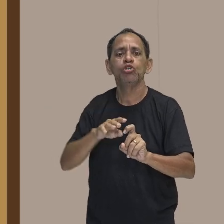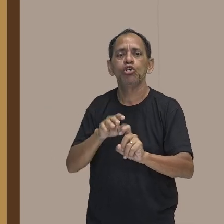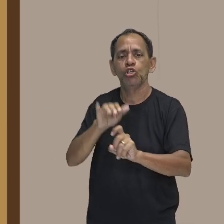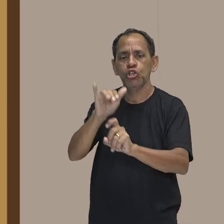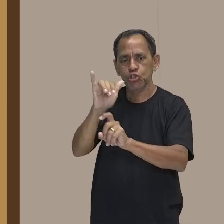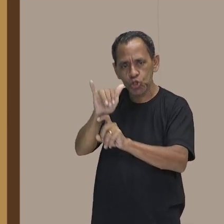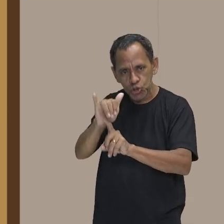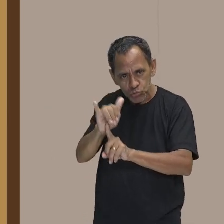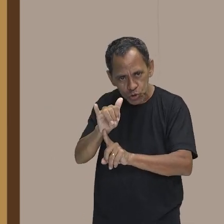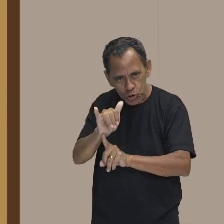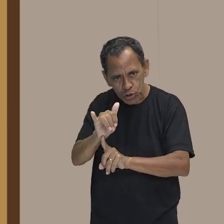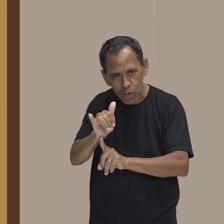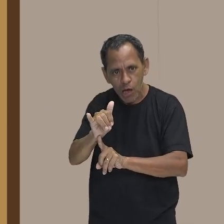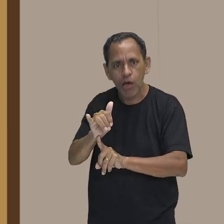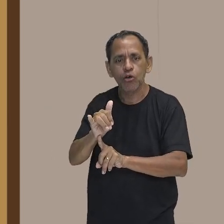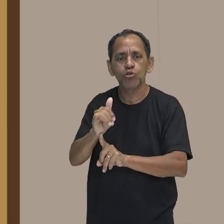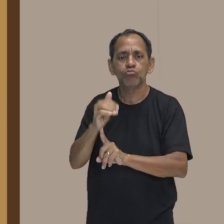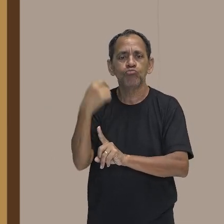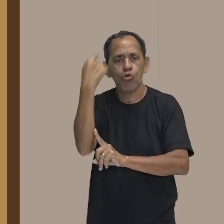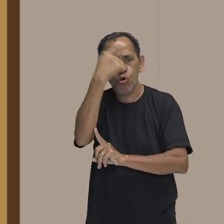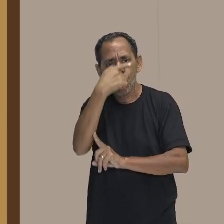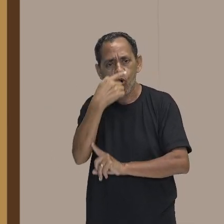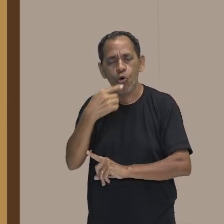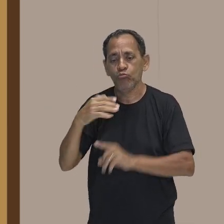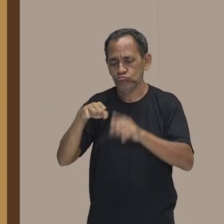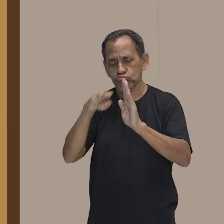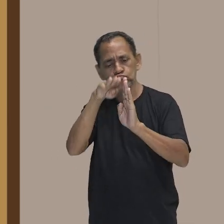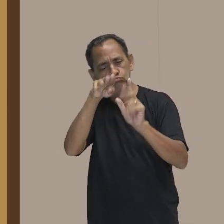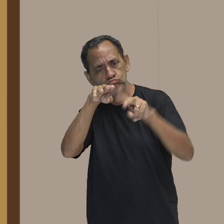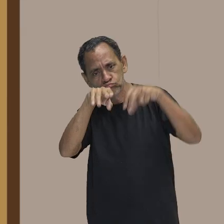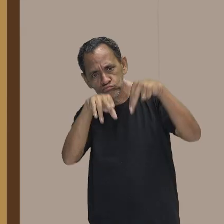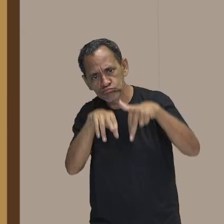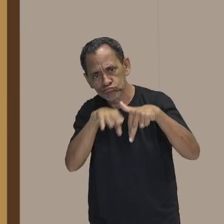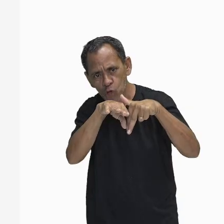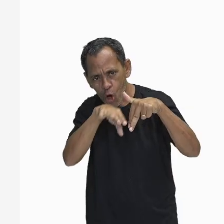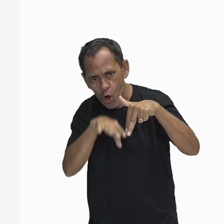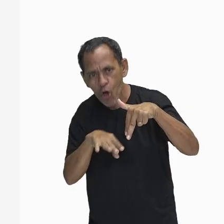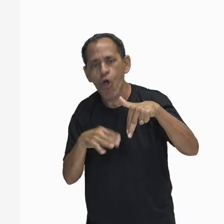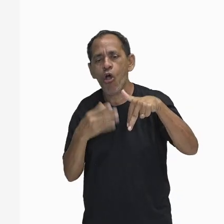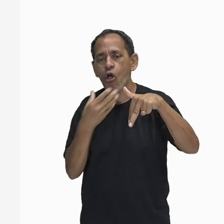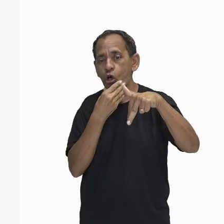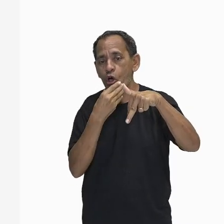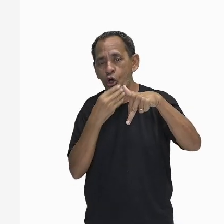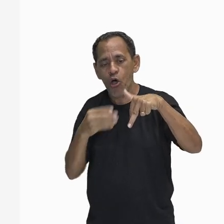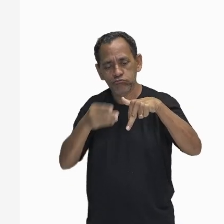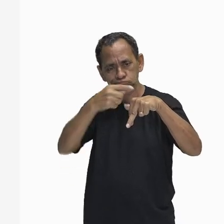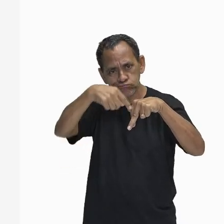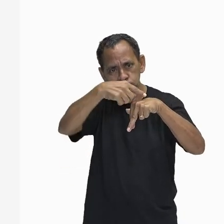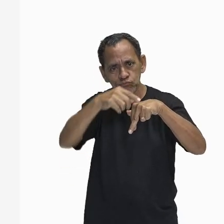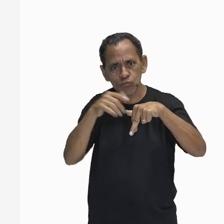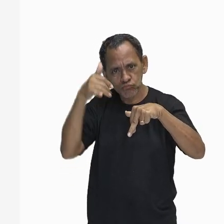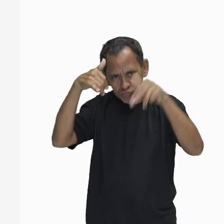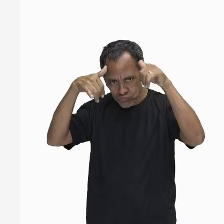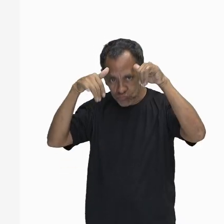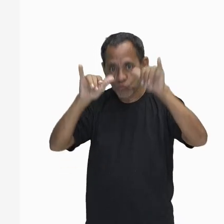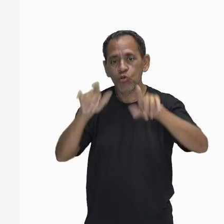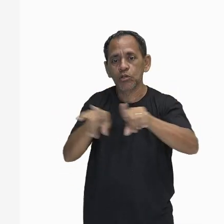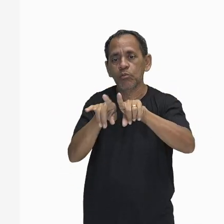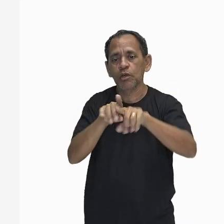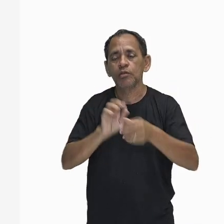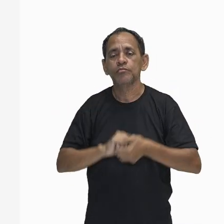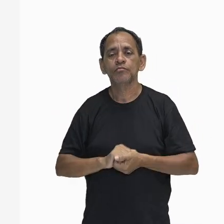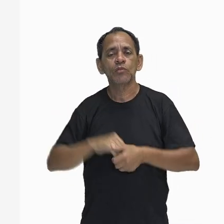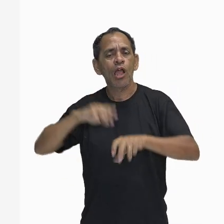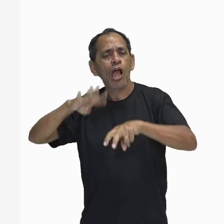Minotauro, um monstro, metade homem e com a cabeça de touro. Vamos adiante com o texto. Vamos lá, gente. A lenda do Minotauro,